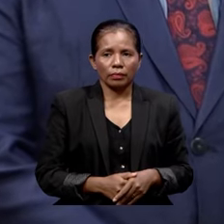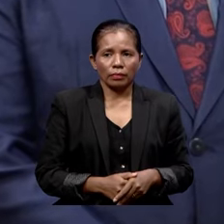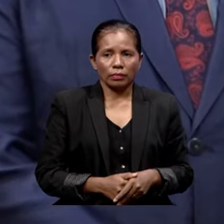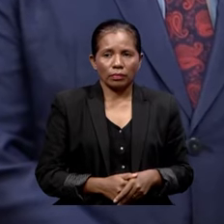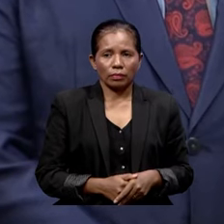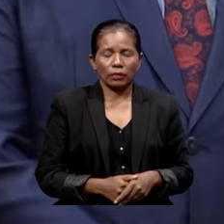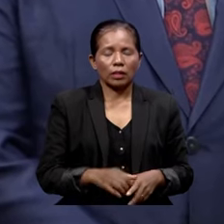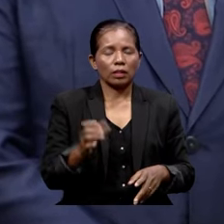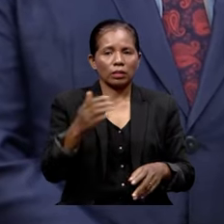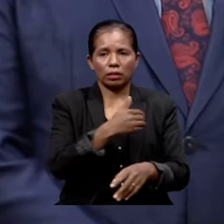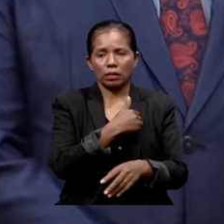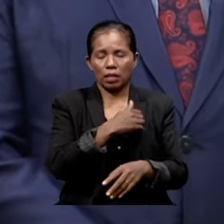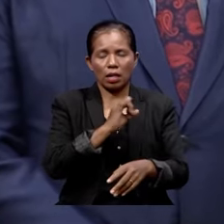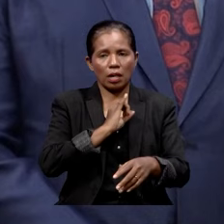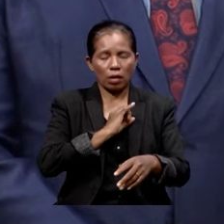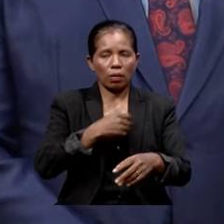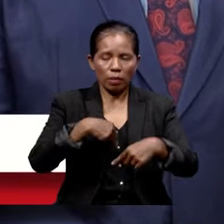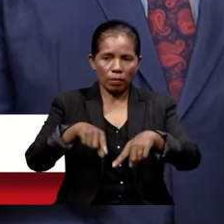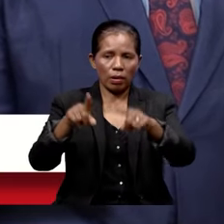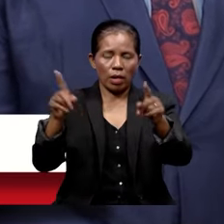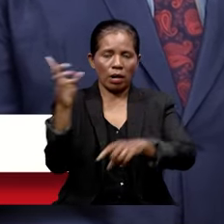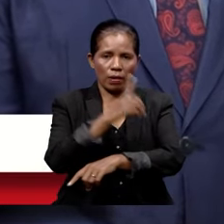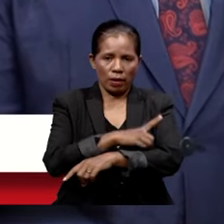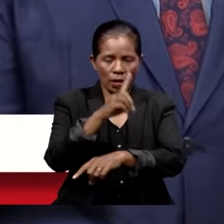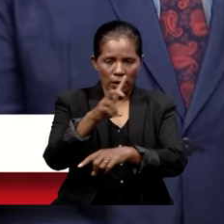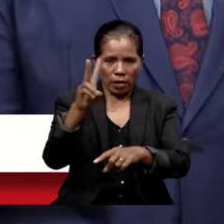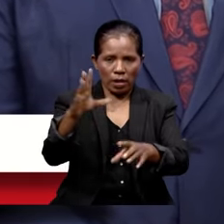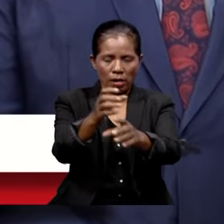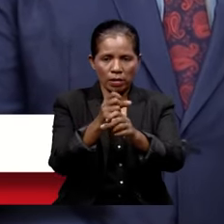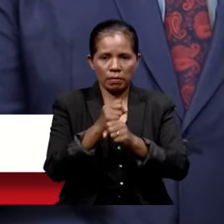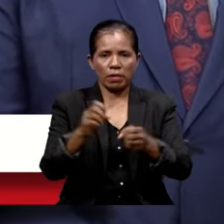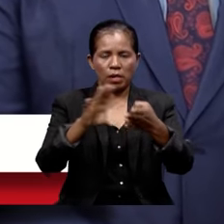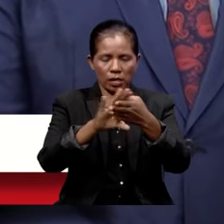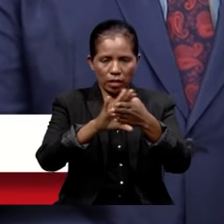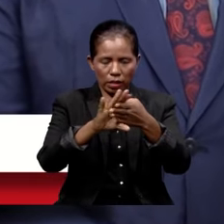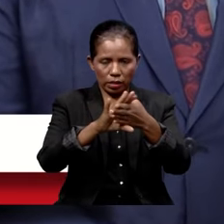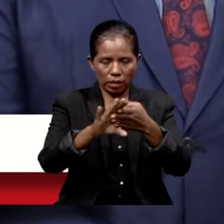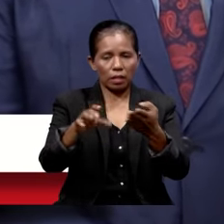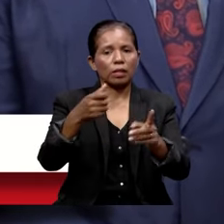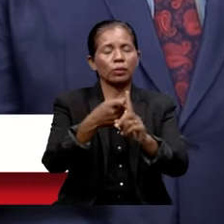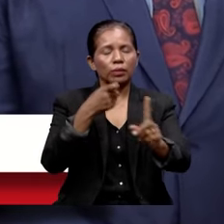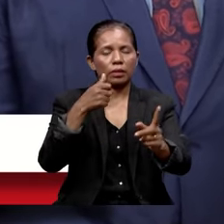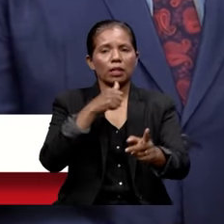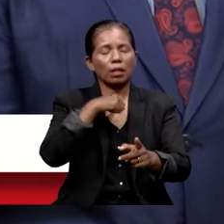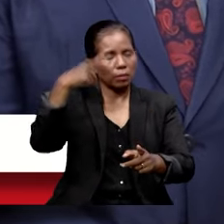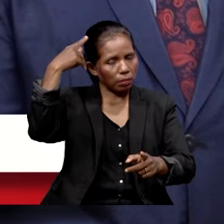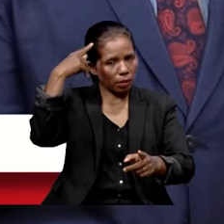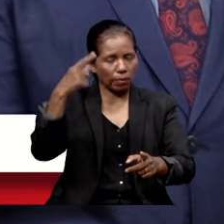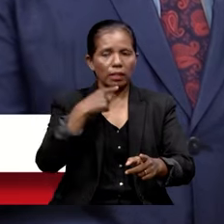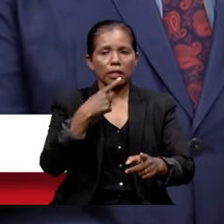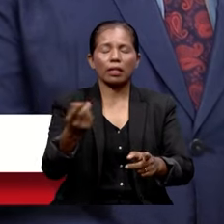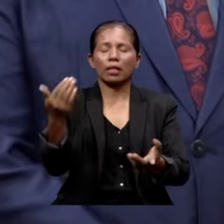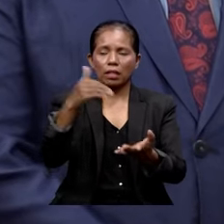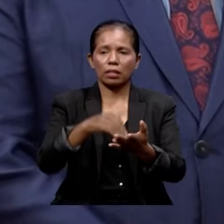Ante jauba, Lori da karu ante ba simu karta husi amo papa mai ni atete fila fali